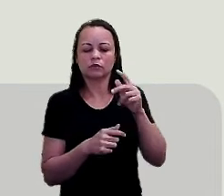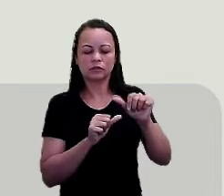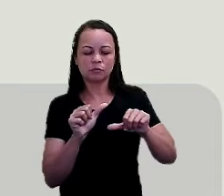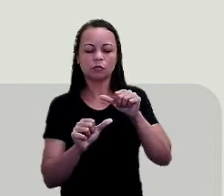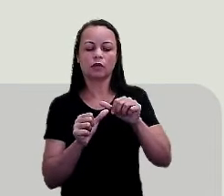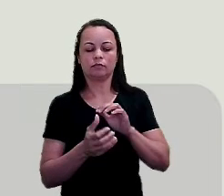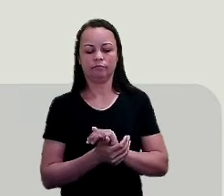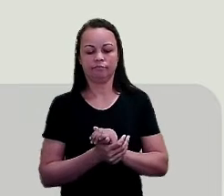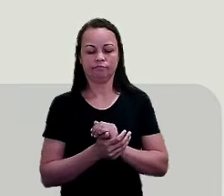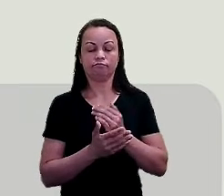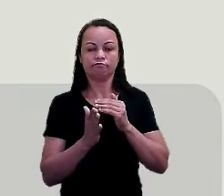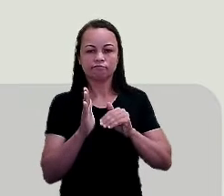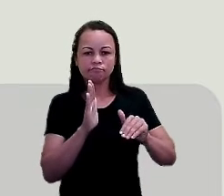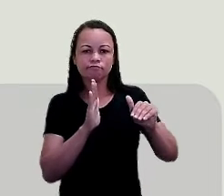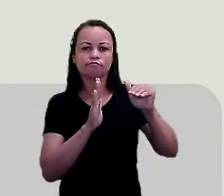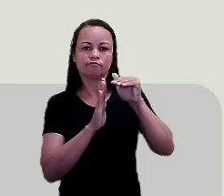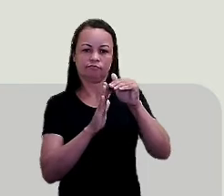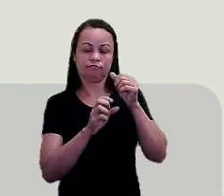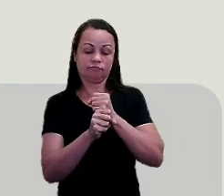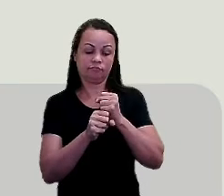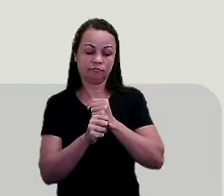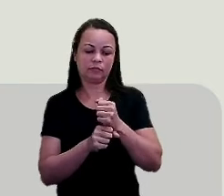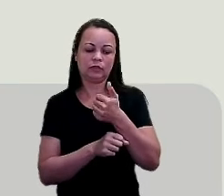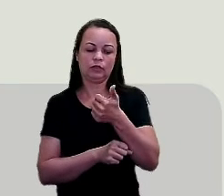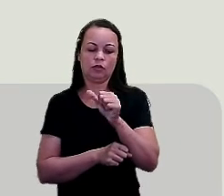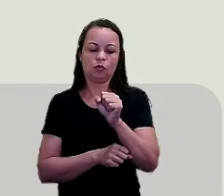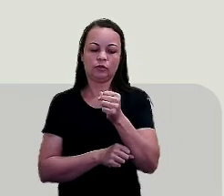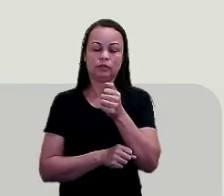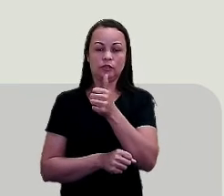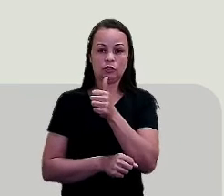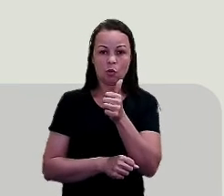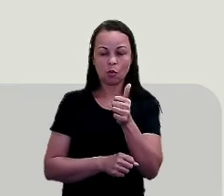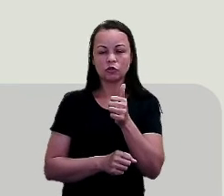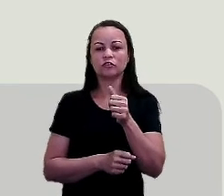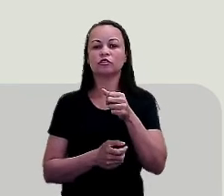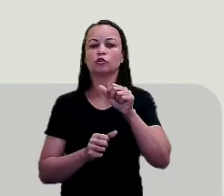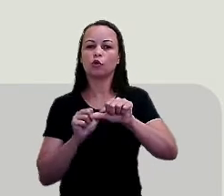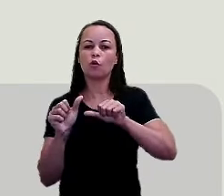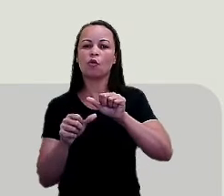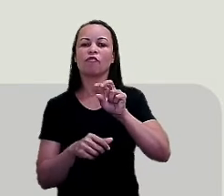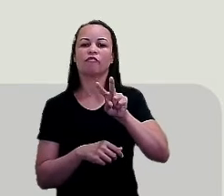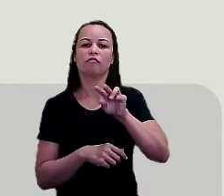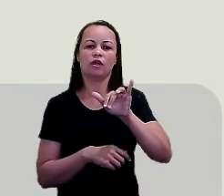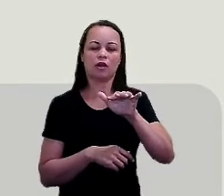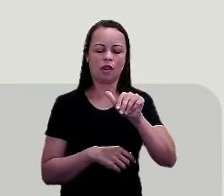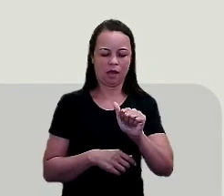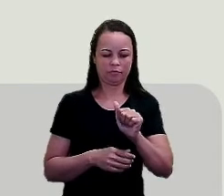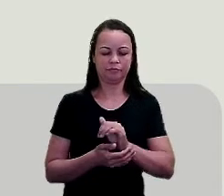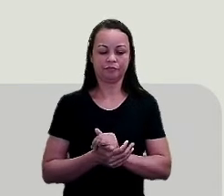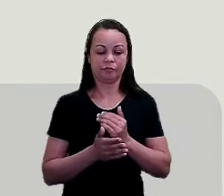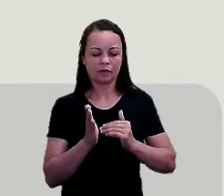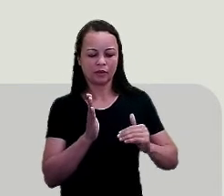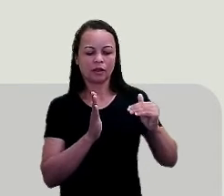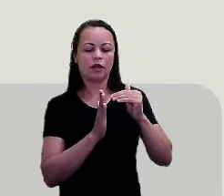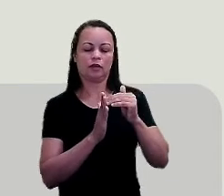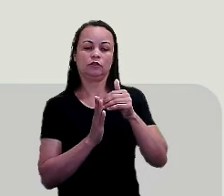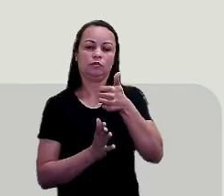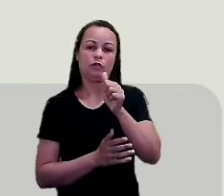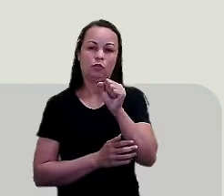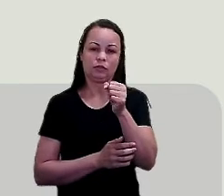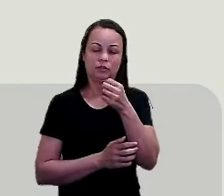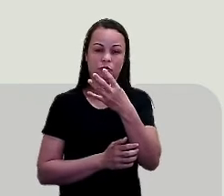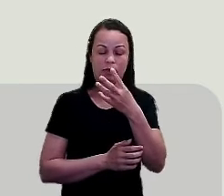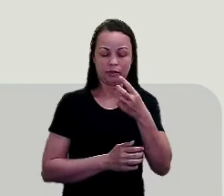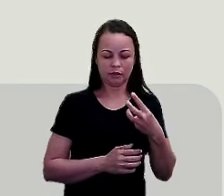levados à categoria de vila. E em 1843, a Vila de Santo Antão foi elevada à categoria de cidade, tendo seu